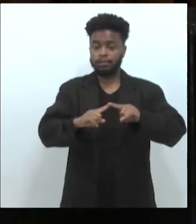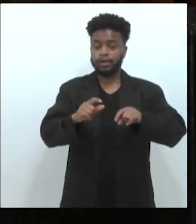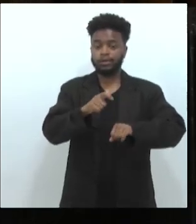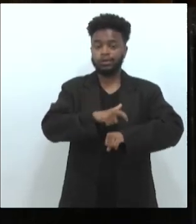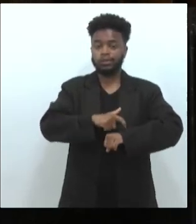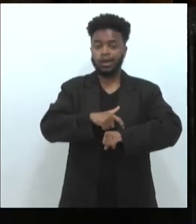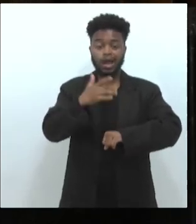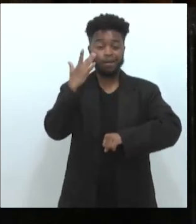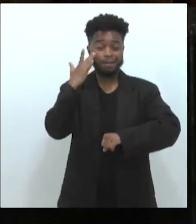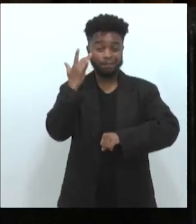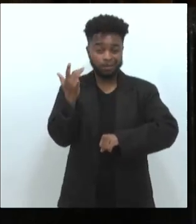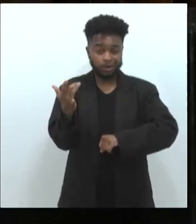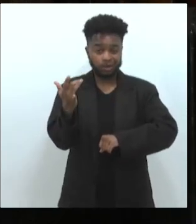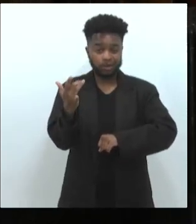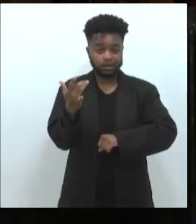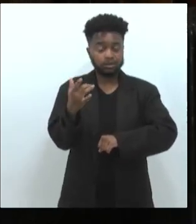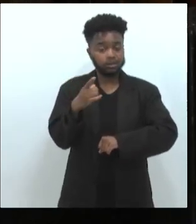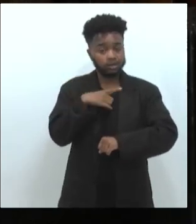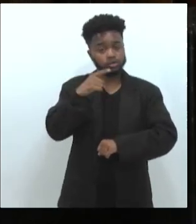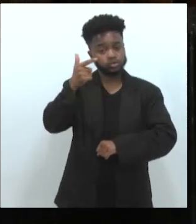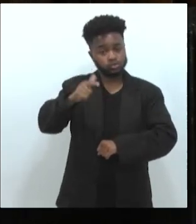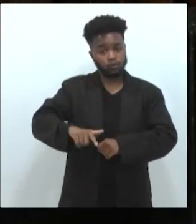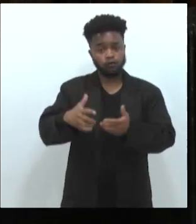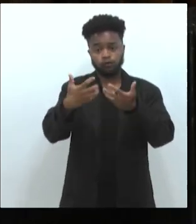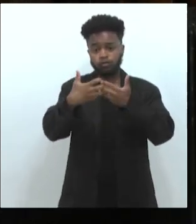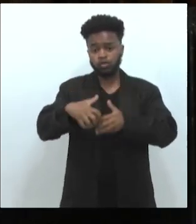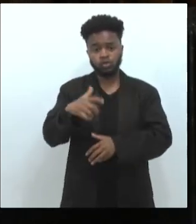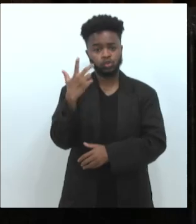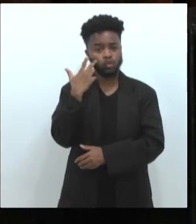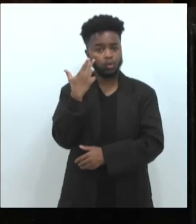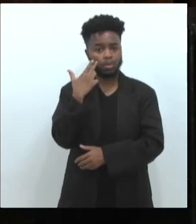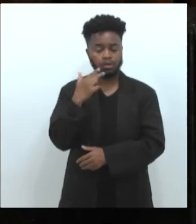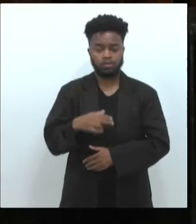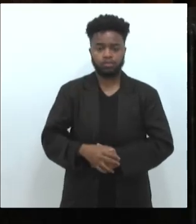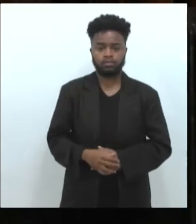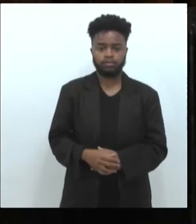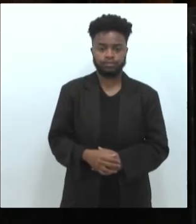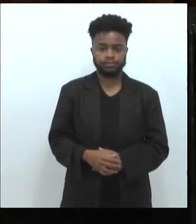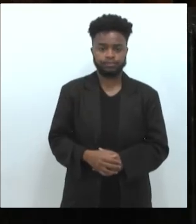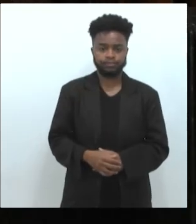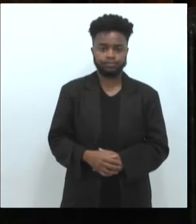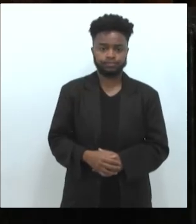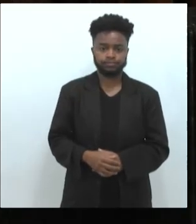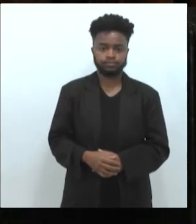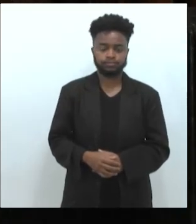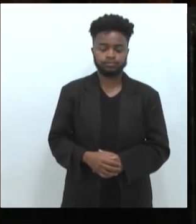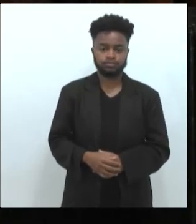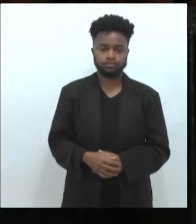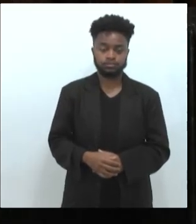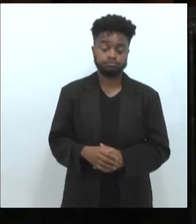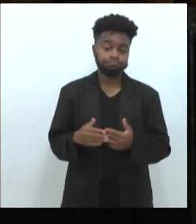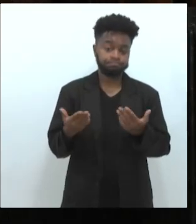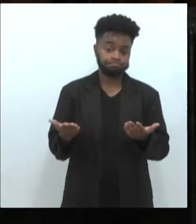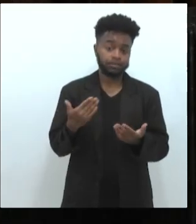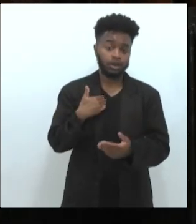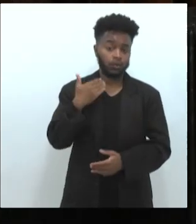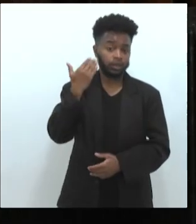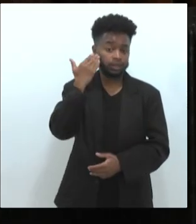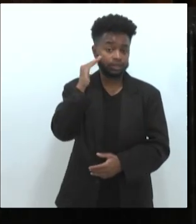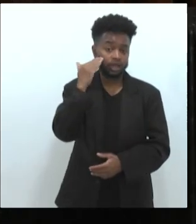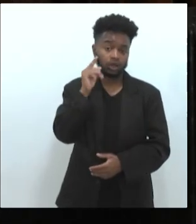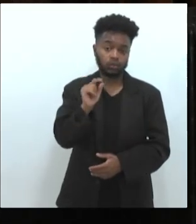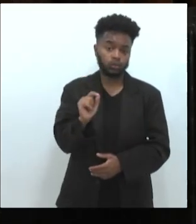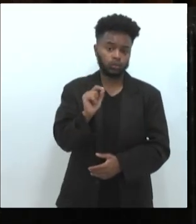no outro dia, tudo funcionando normalmente. Eu entendo que